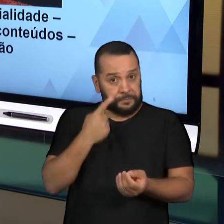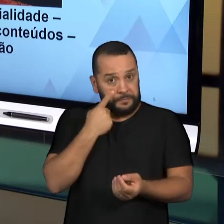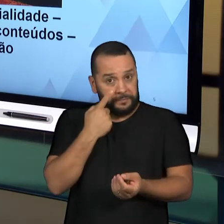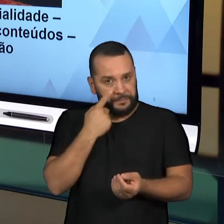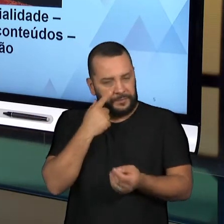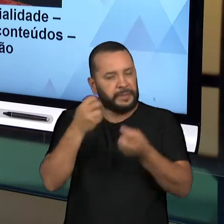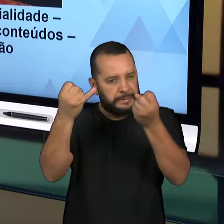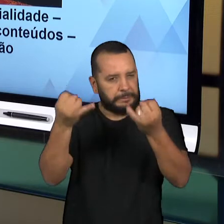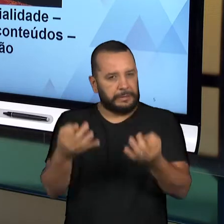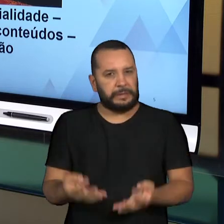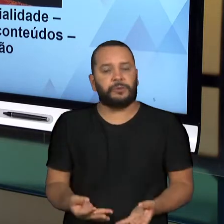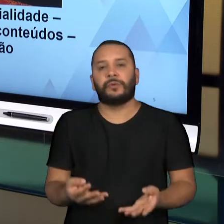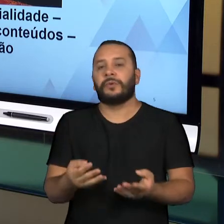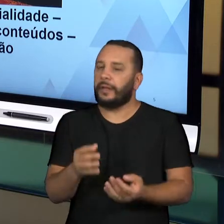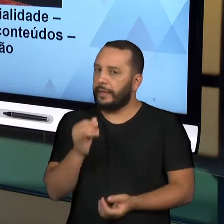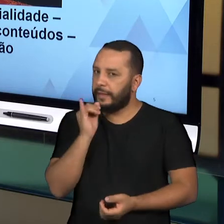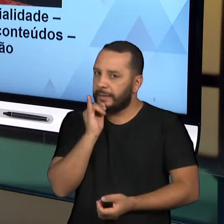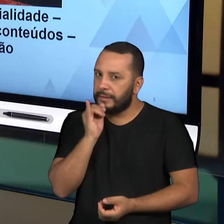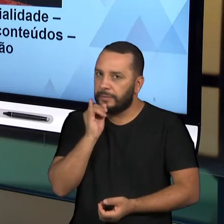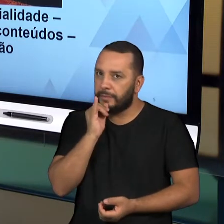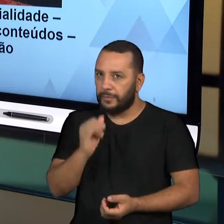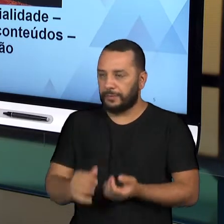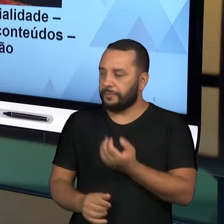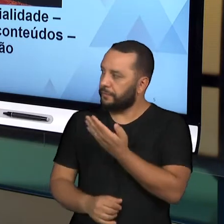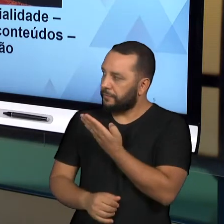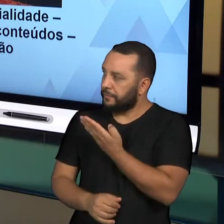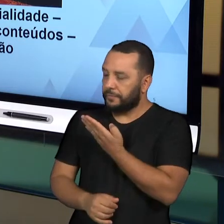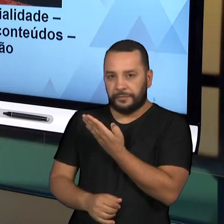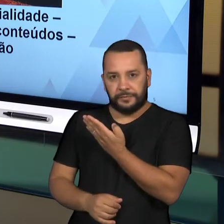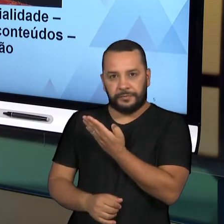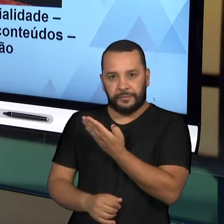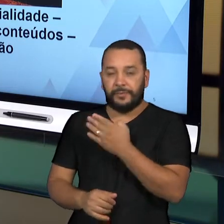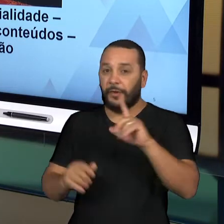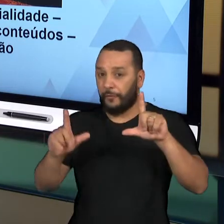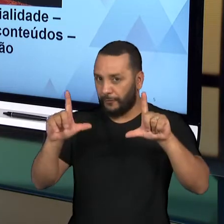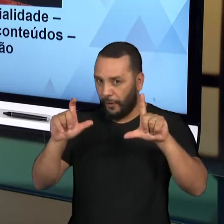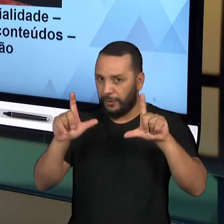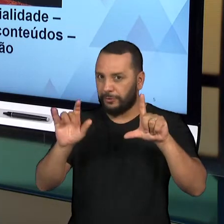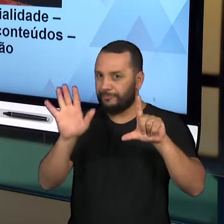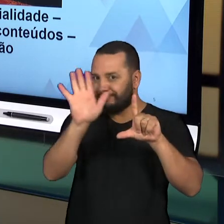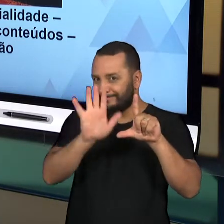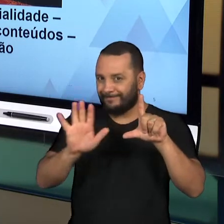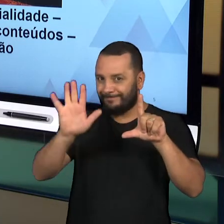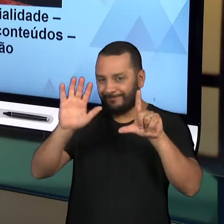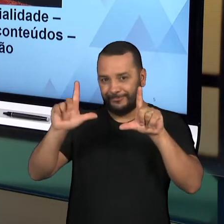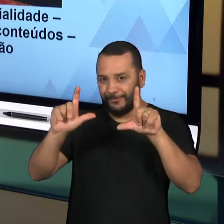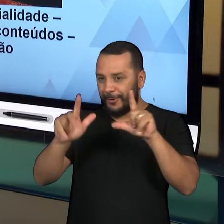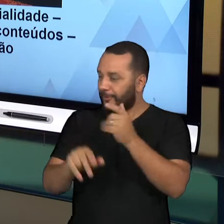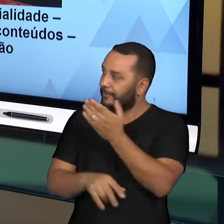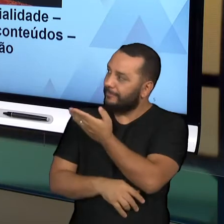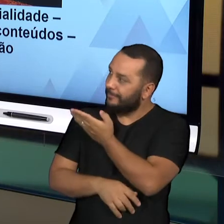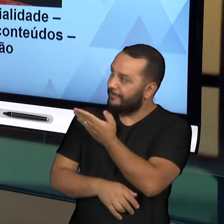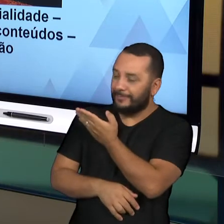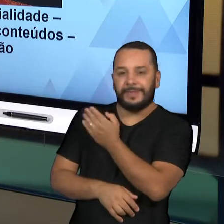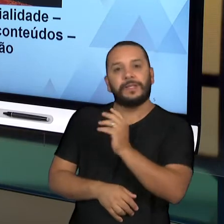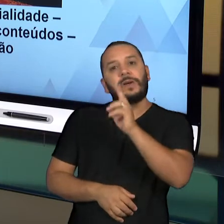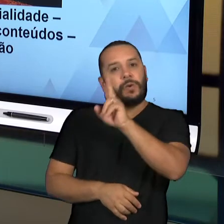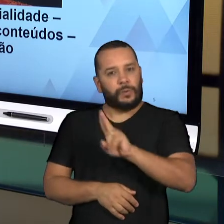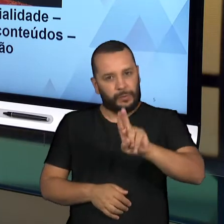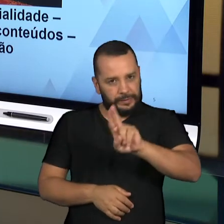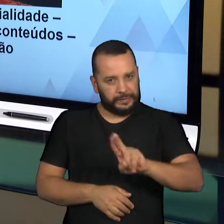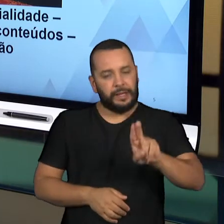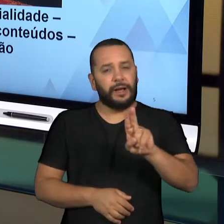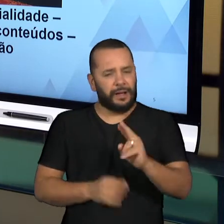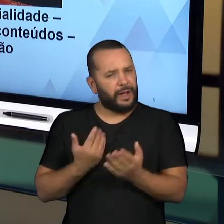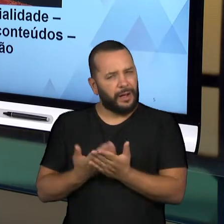nós já falamos alguns exemplos aos utilizamos o exemplo das imagens né na vídeo aula anterior